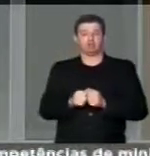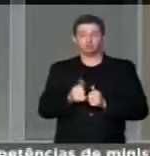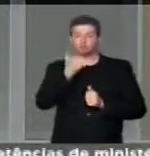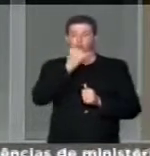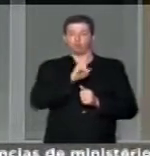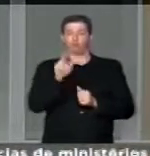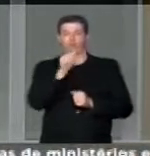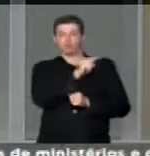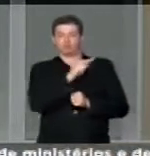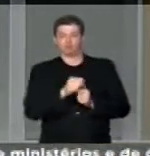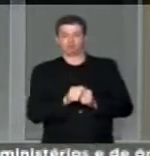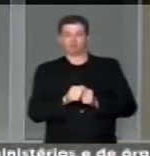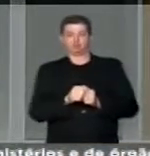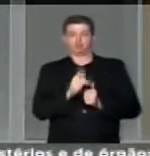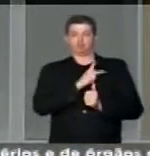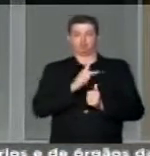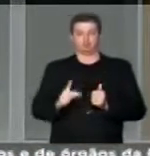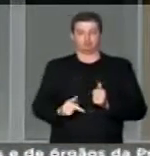compactas,